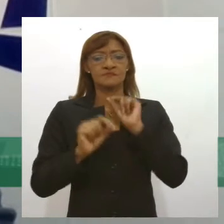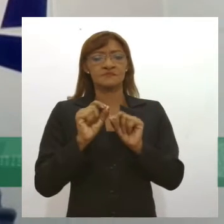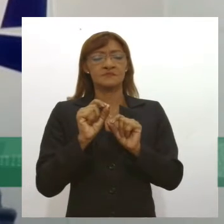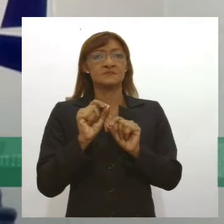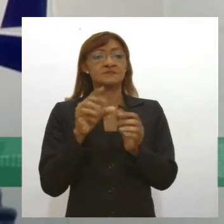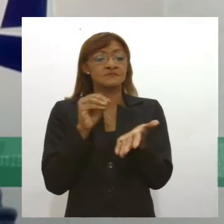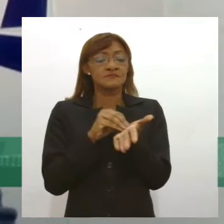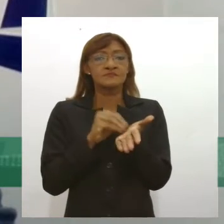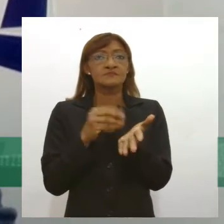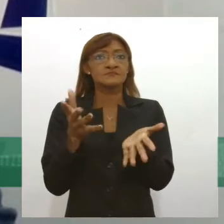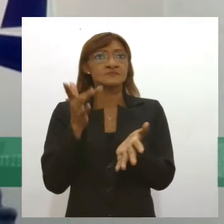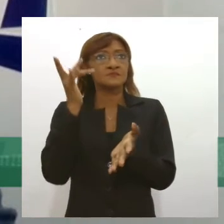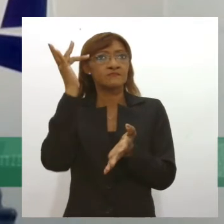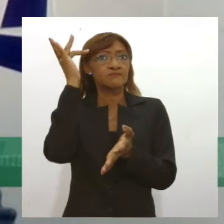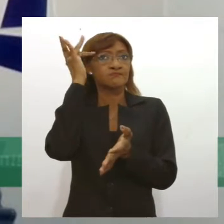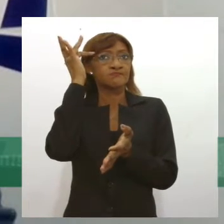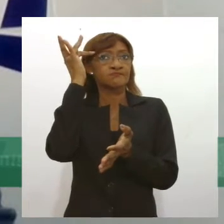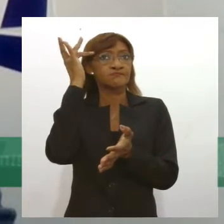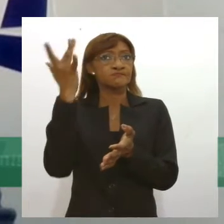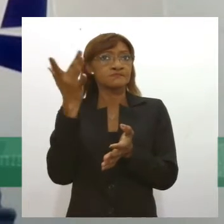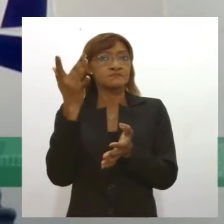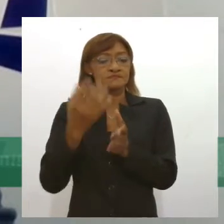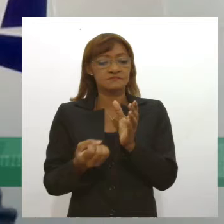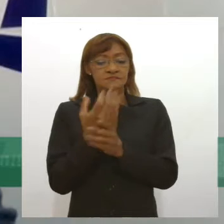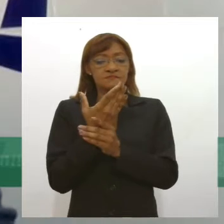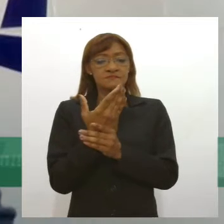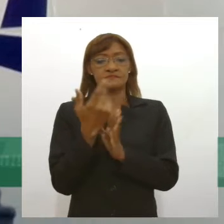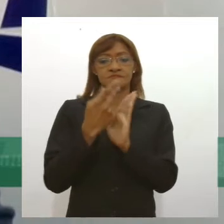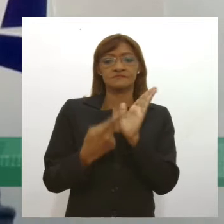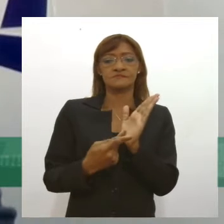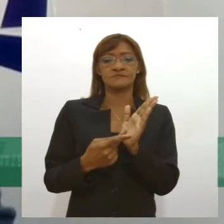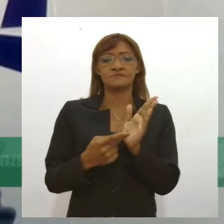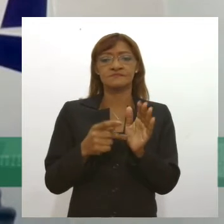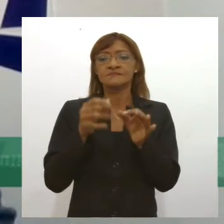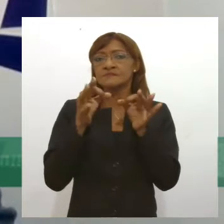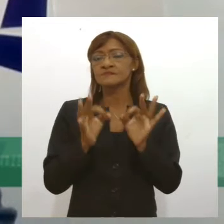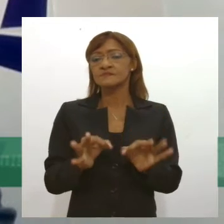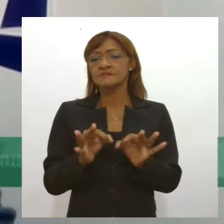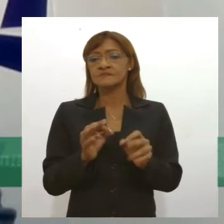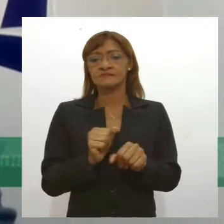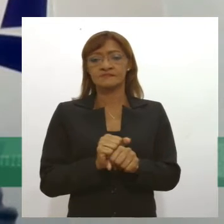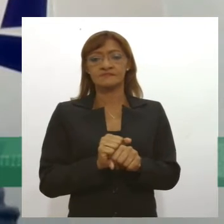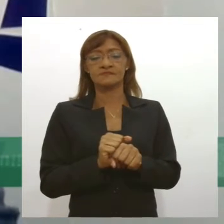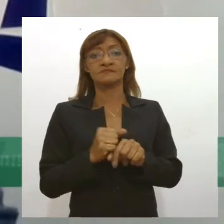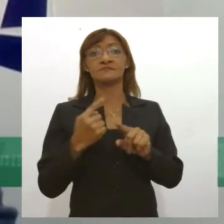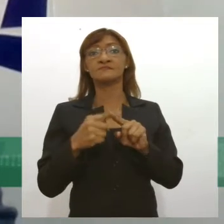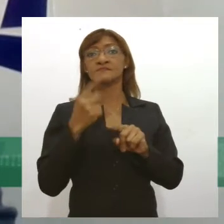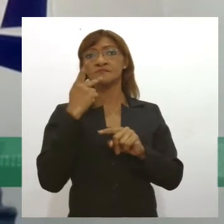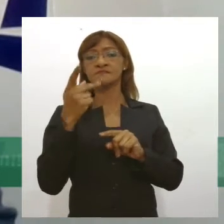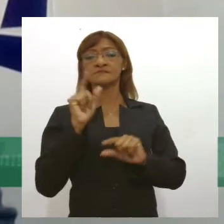no momento para que esse projeto fosse viabilizado. Por que eu estou citando isso?